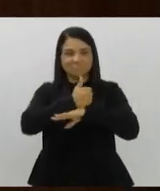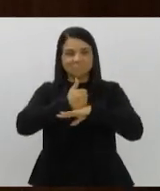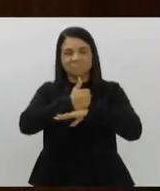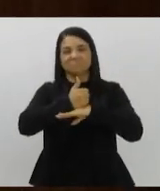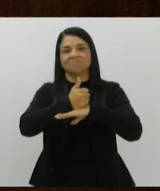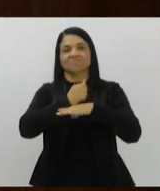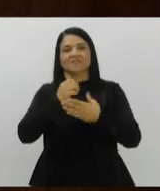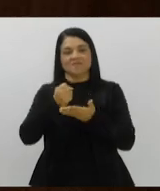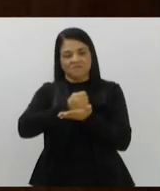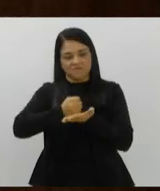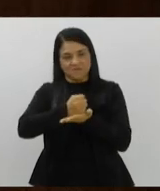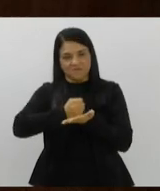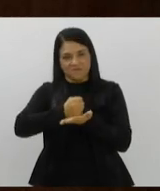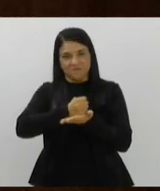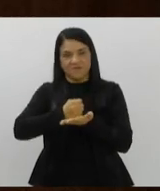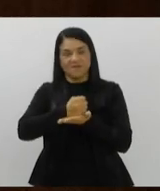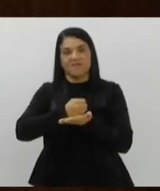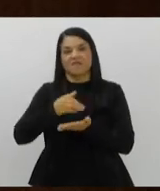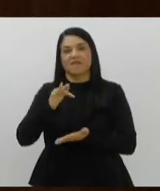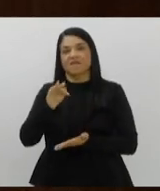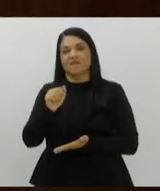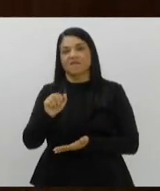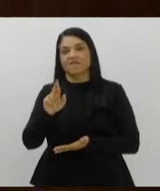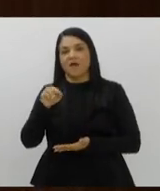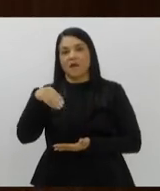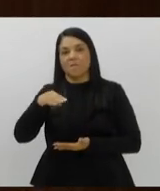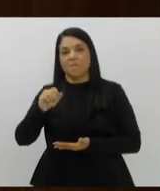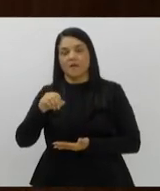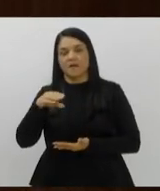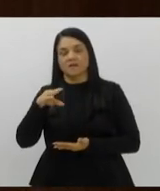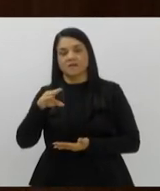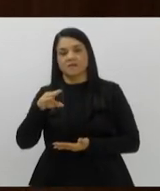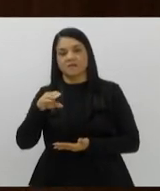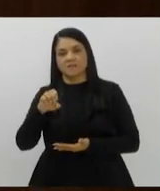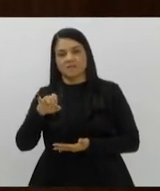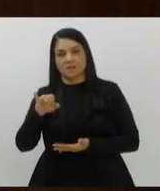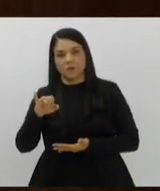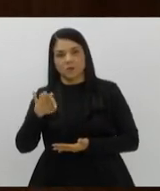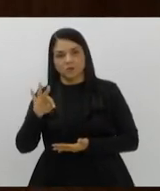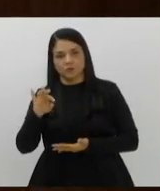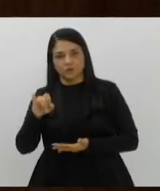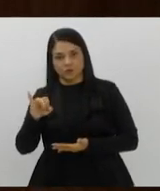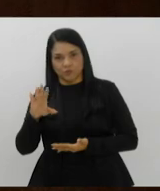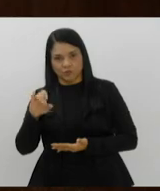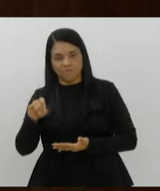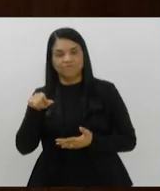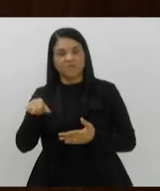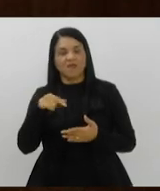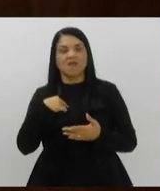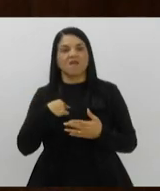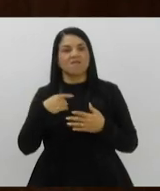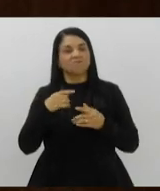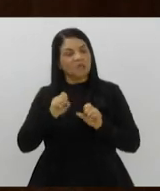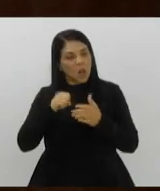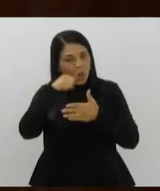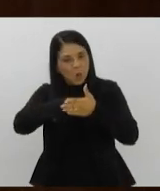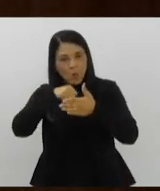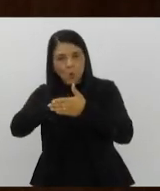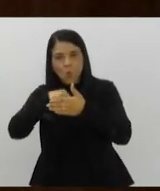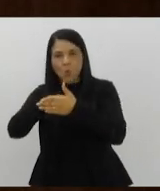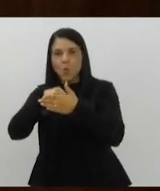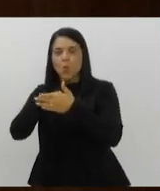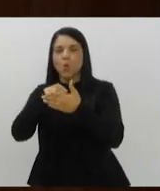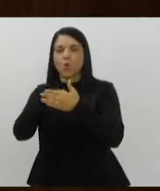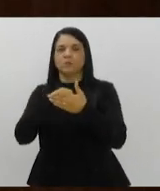Os recebi em meu gabinete. A luta é mais do que salutar. Nada mais do que o reajuste do piso. Piso